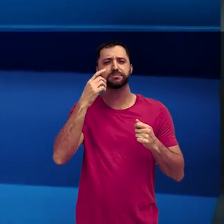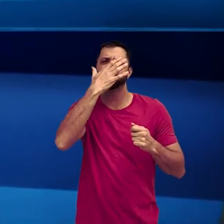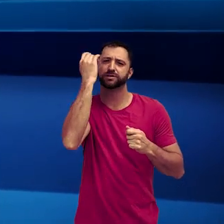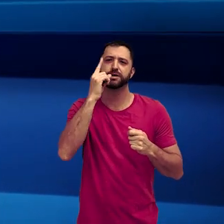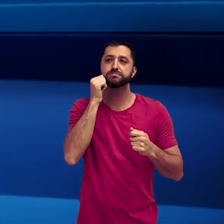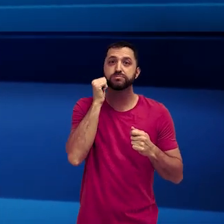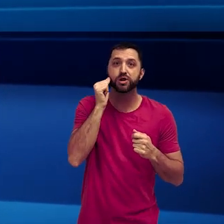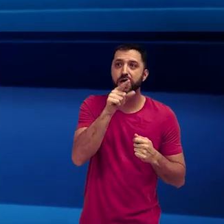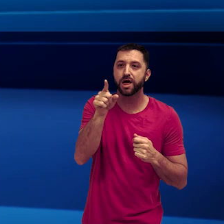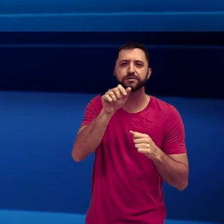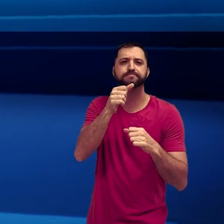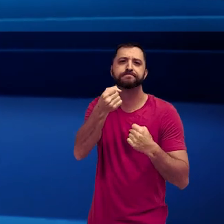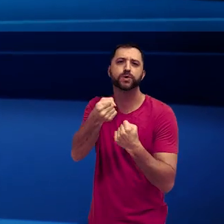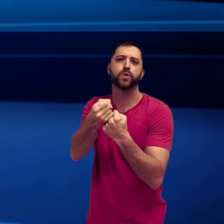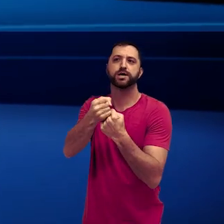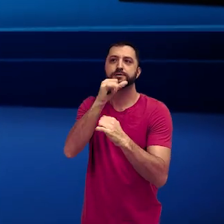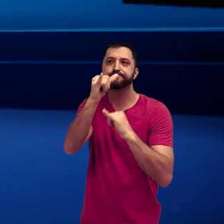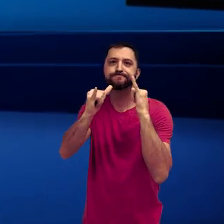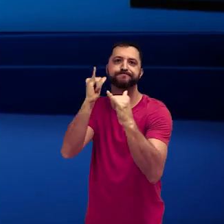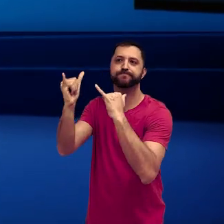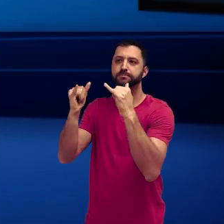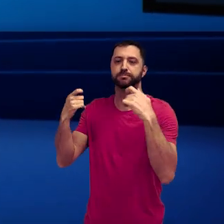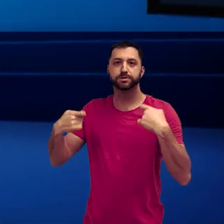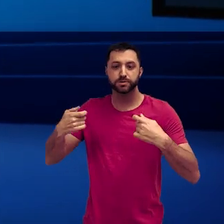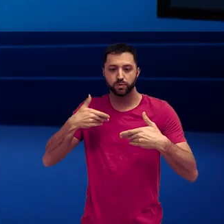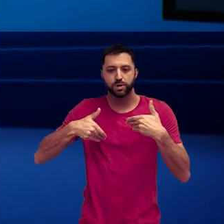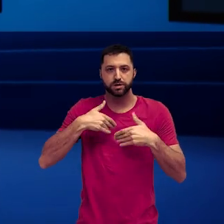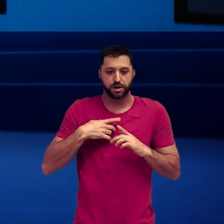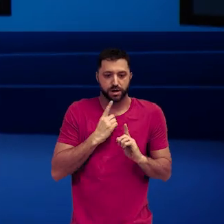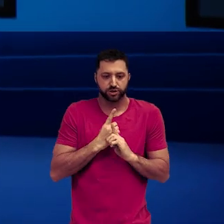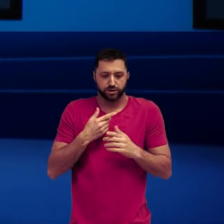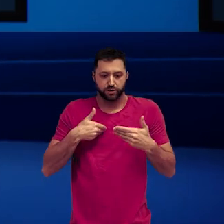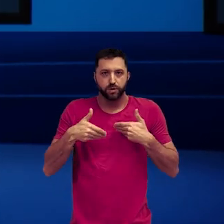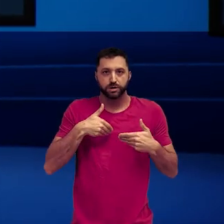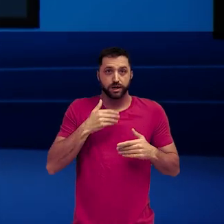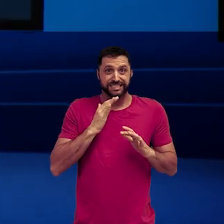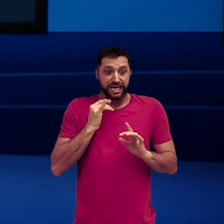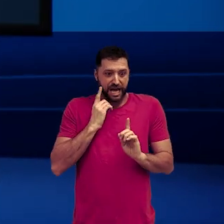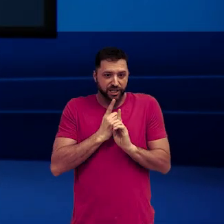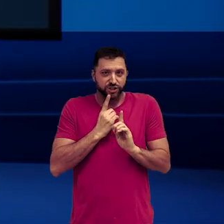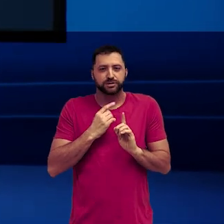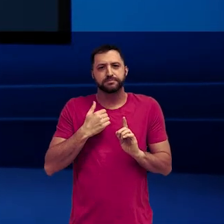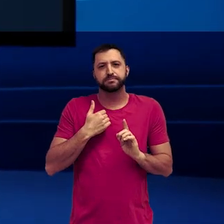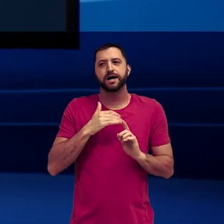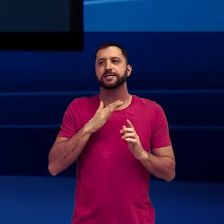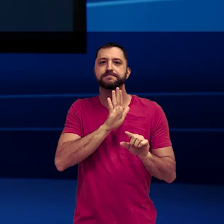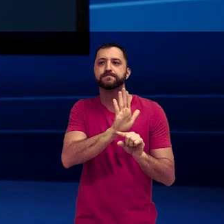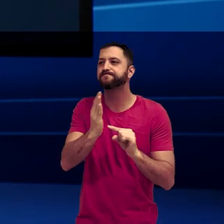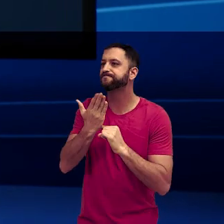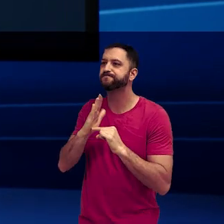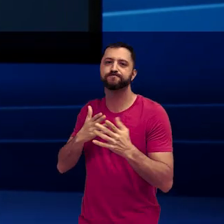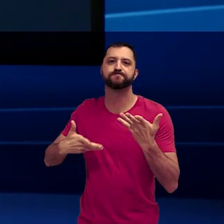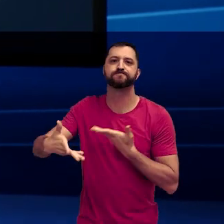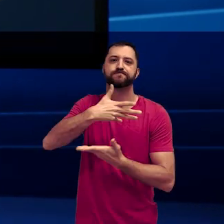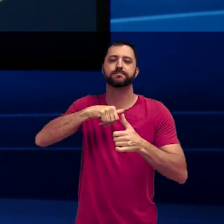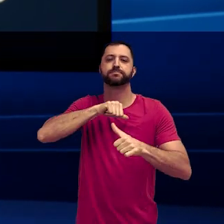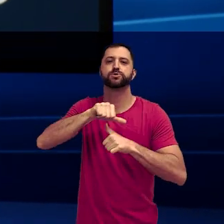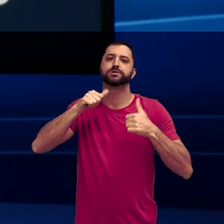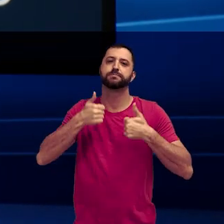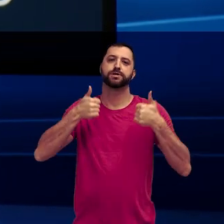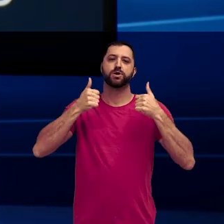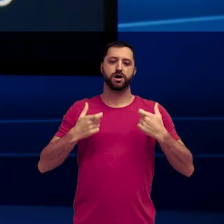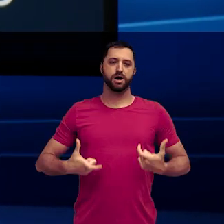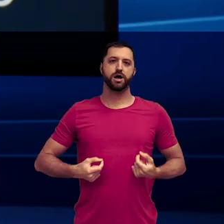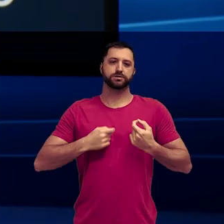causa, vamos apoiar as mulheres nessa luta por mais saúde e qualidade de vida, porque juntas podemos fazer